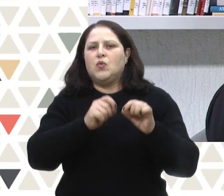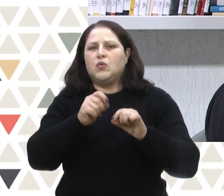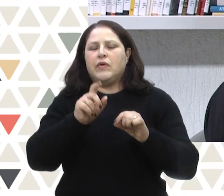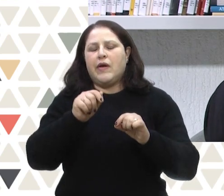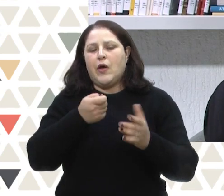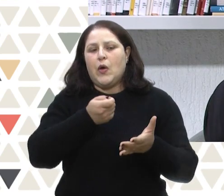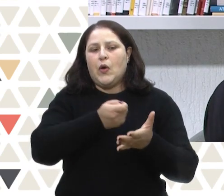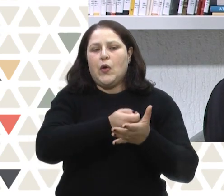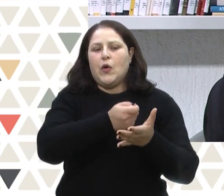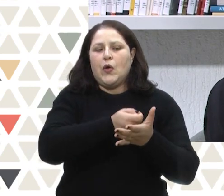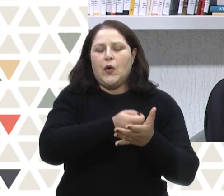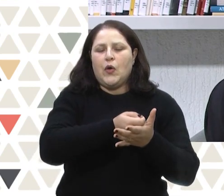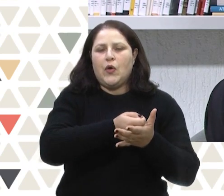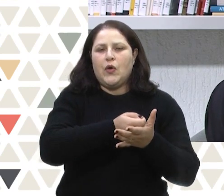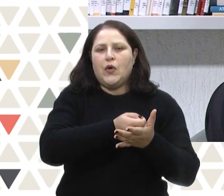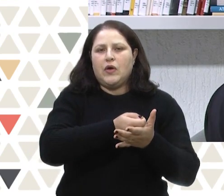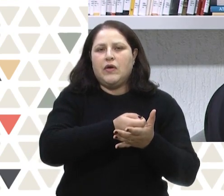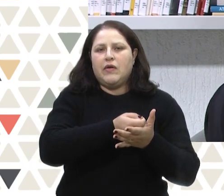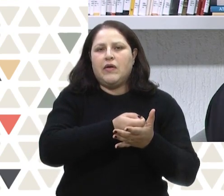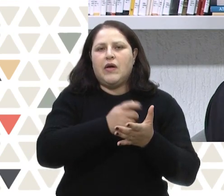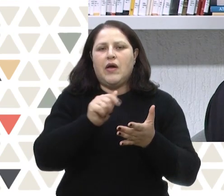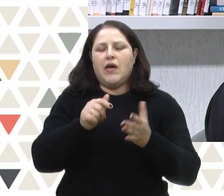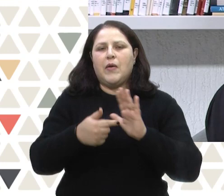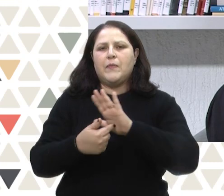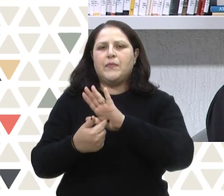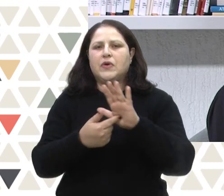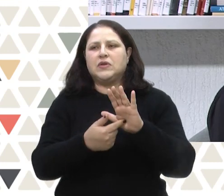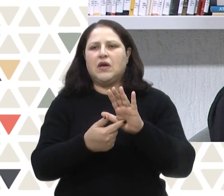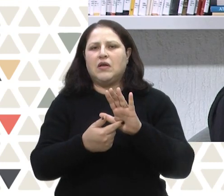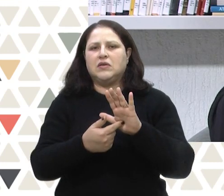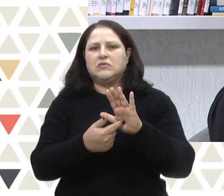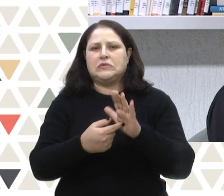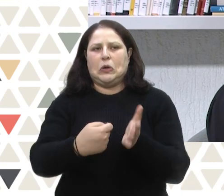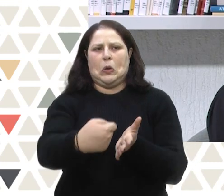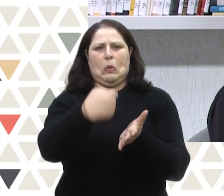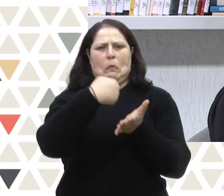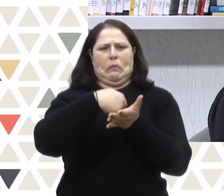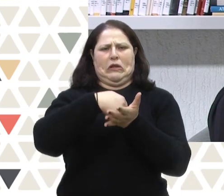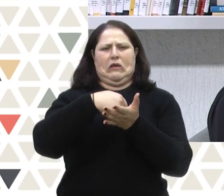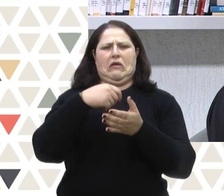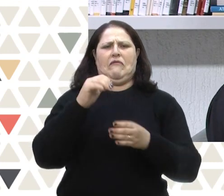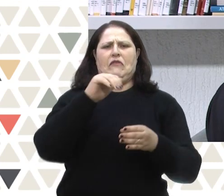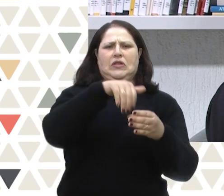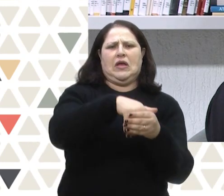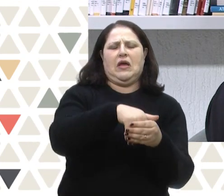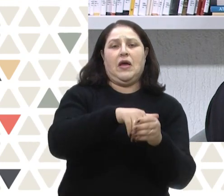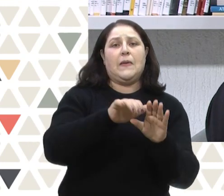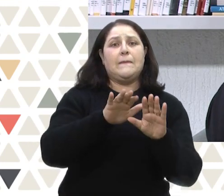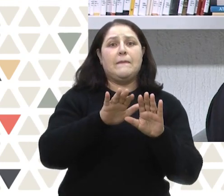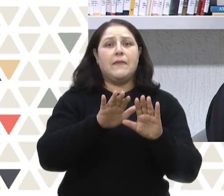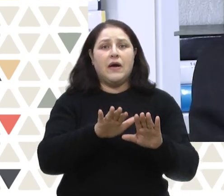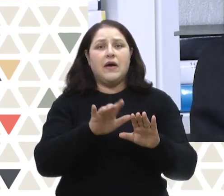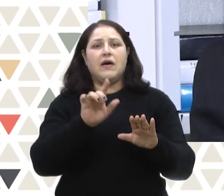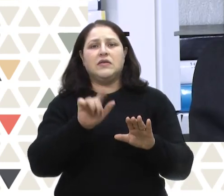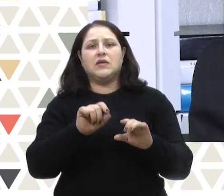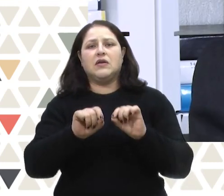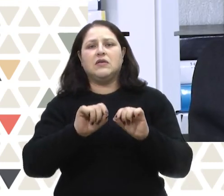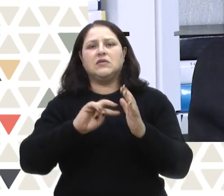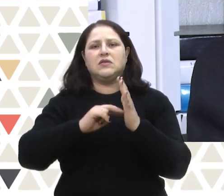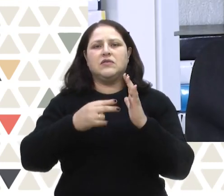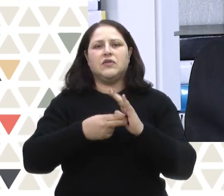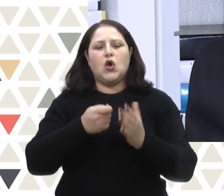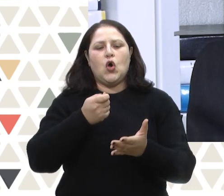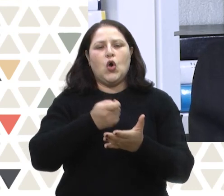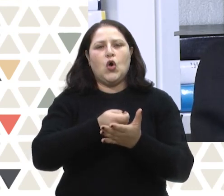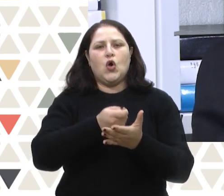ela é externada como a obrigação ao voto, ao exercício do voto. No entanto, ela se traduz numa obrigação